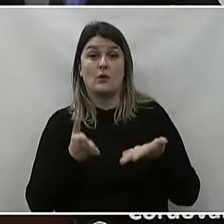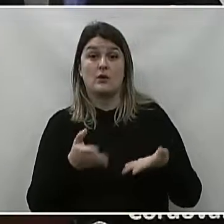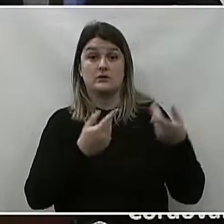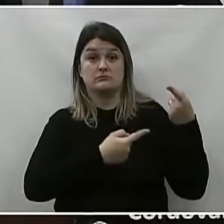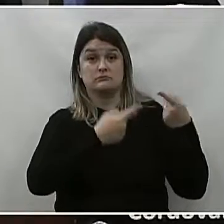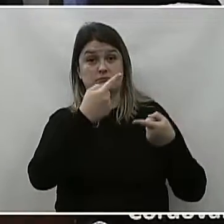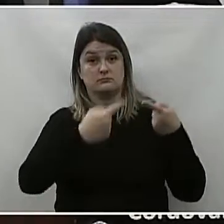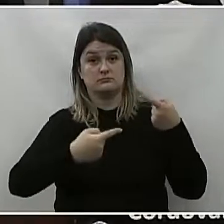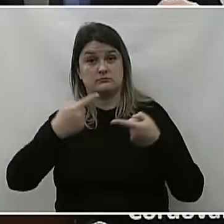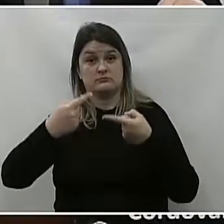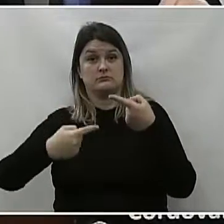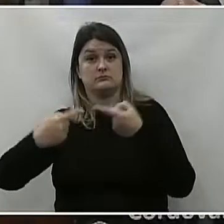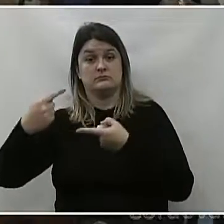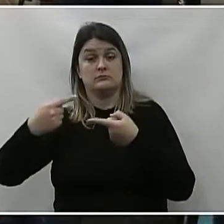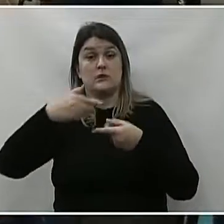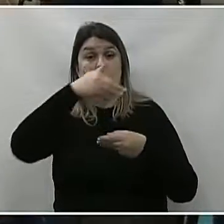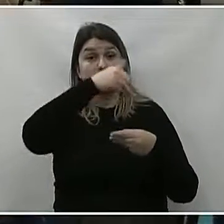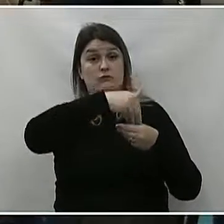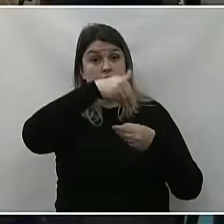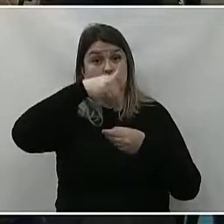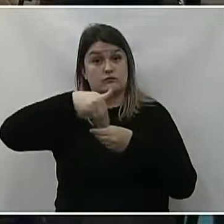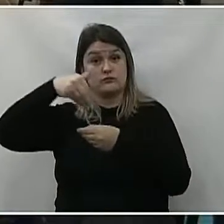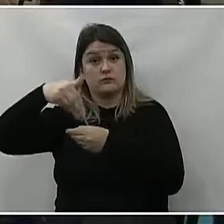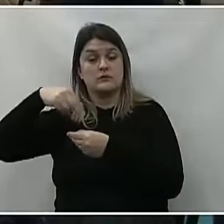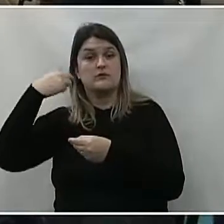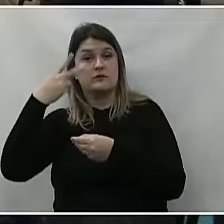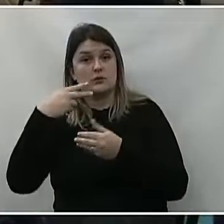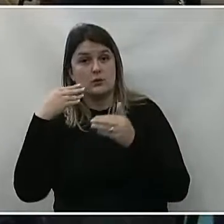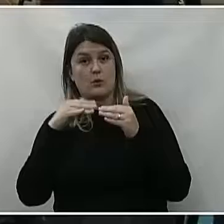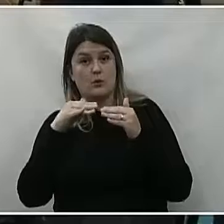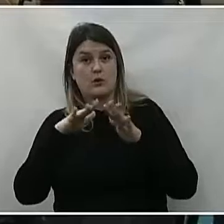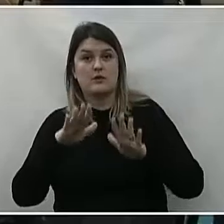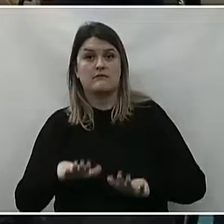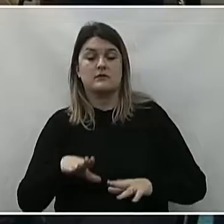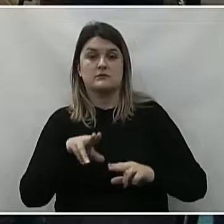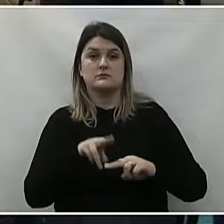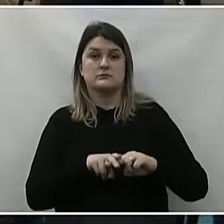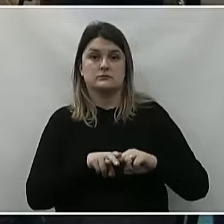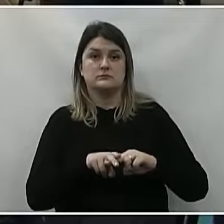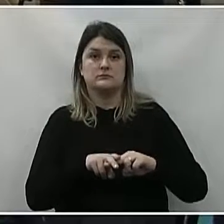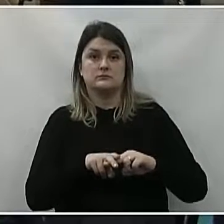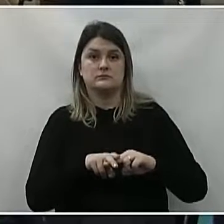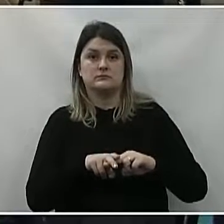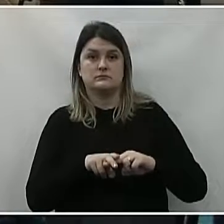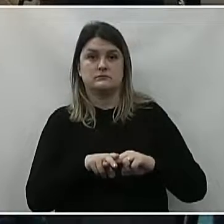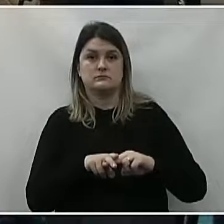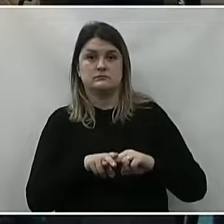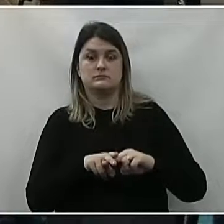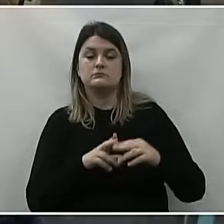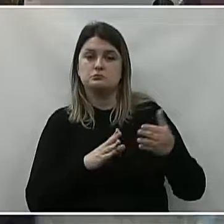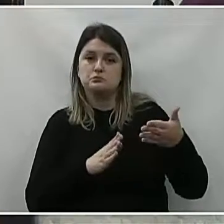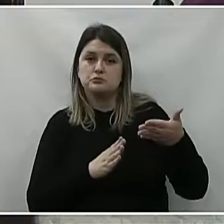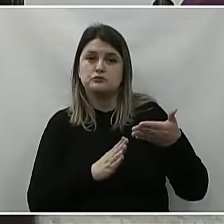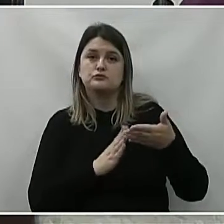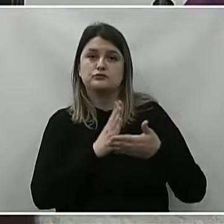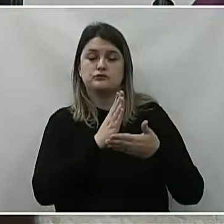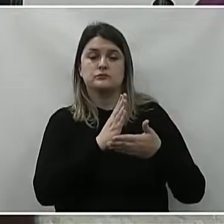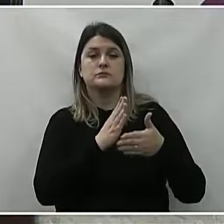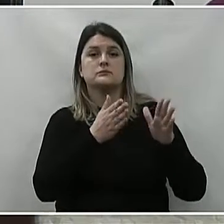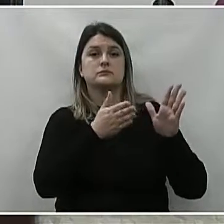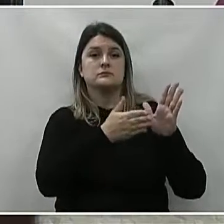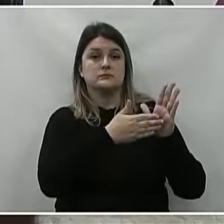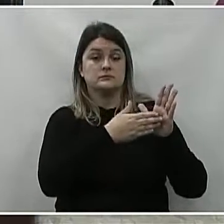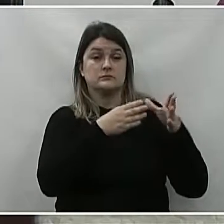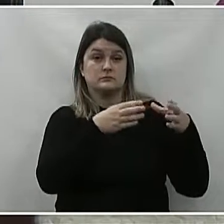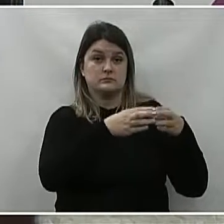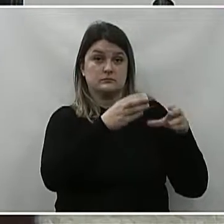discussão. Em votação. Senhores vereadores que aprovam, permaneçam como estão. Aprovado o parecer